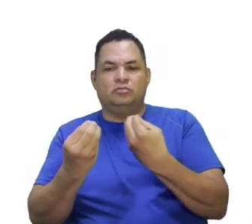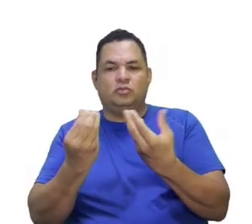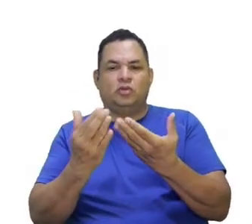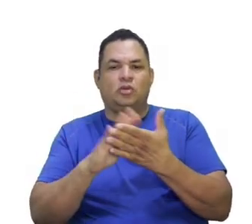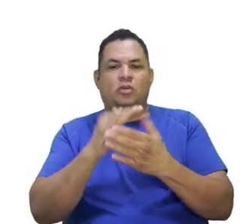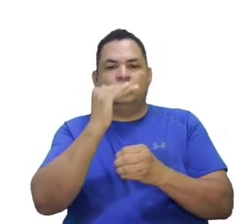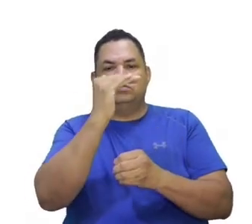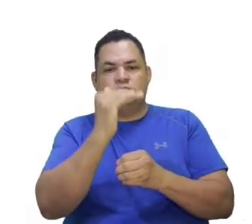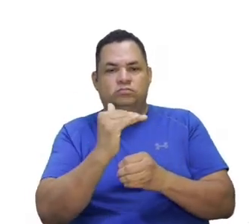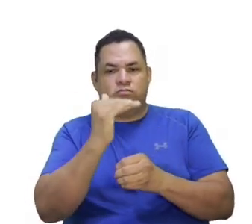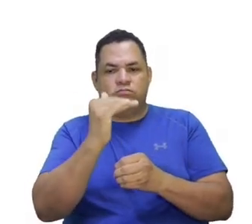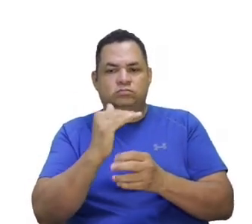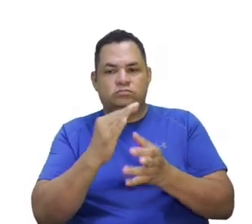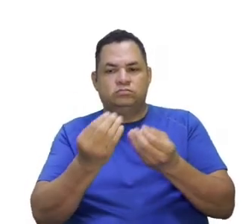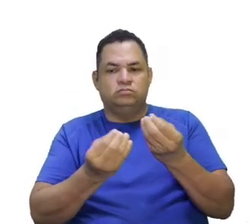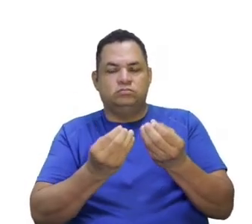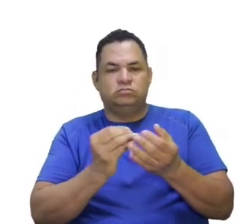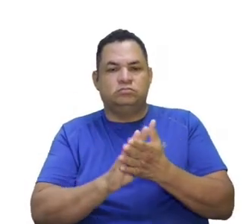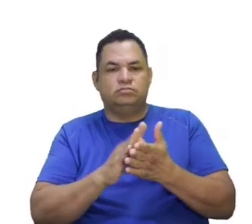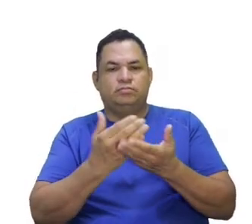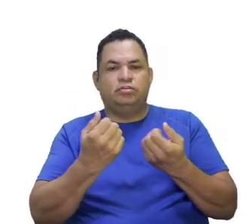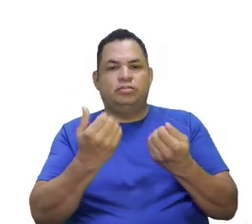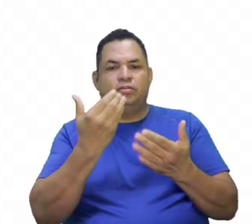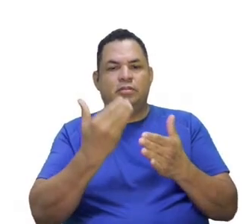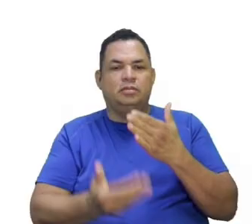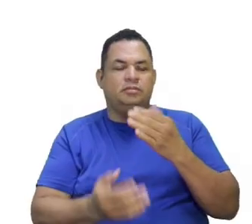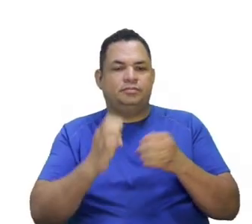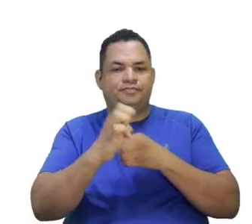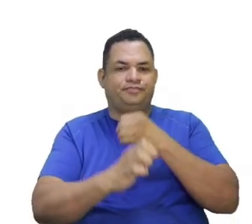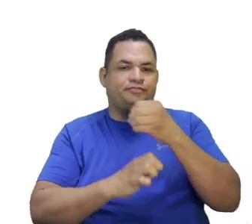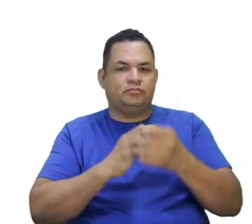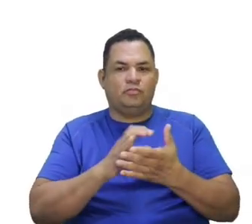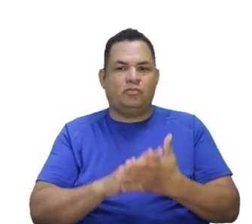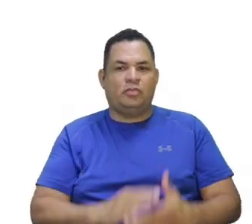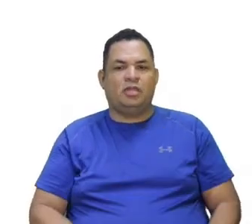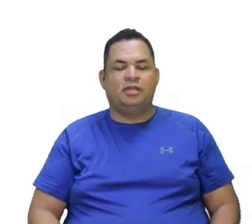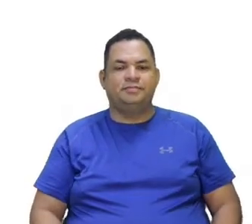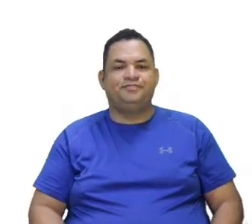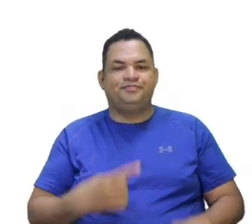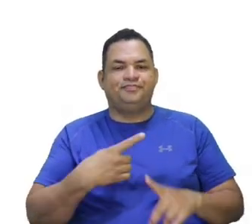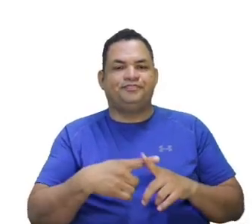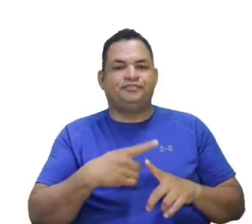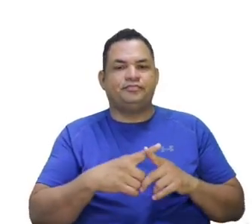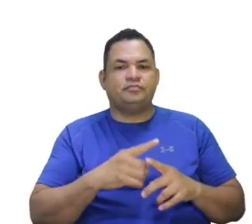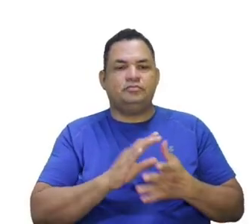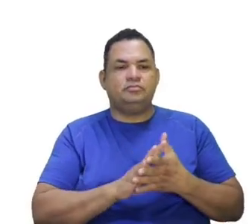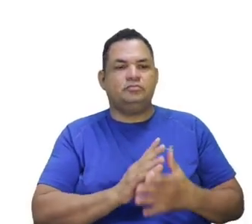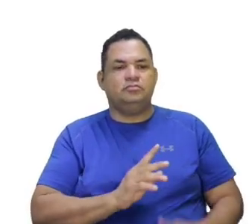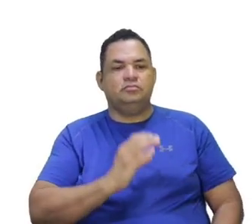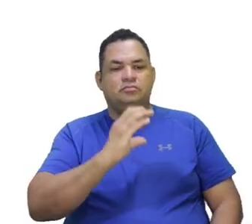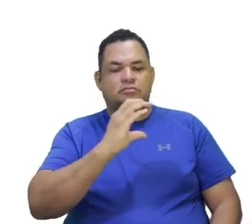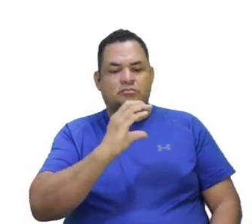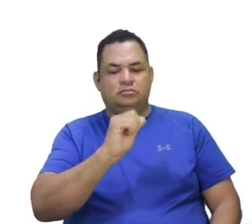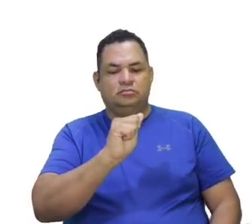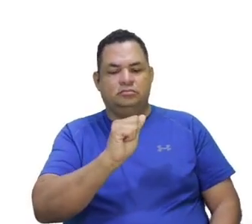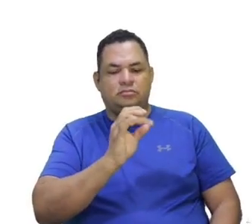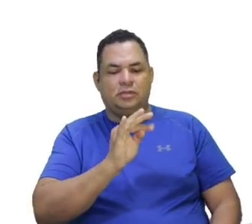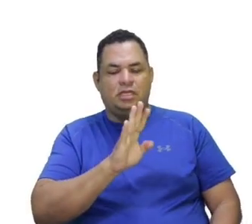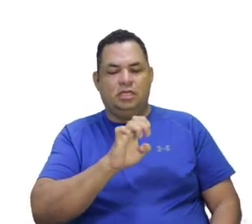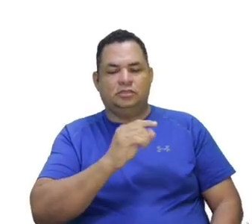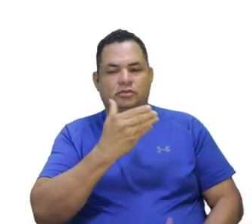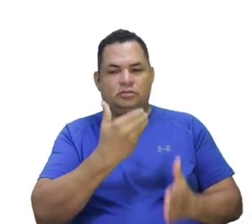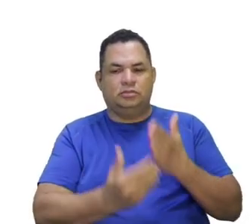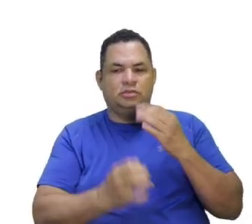qual subnível ele vai perder esses elétrons? Porque se ele é um cátion, é porque ele